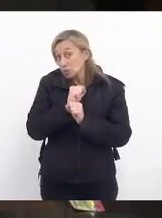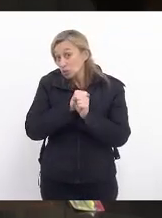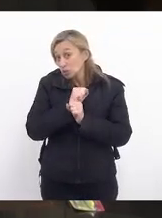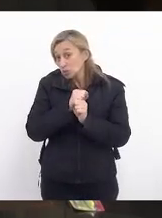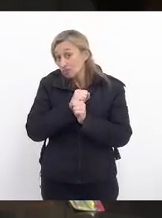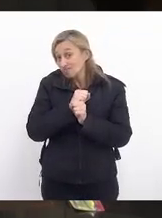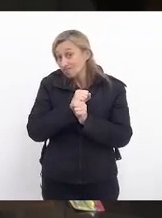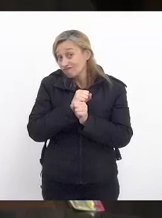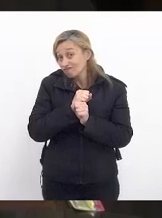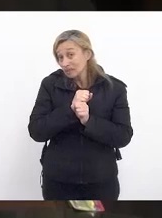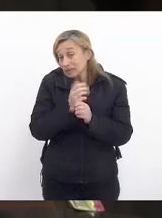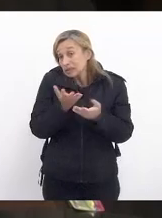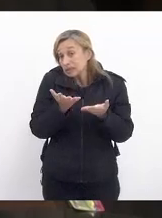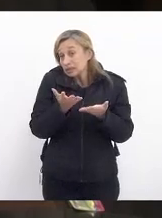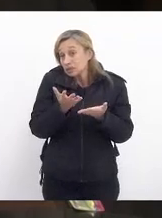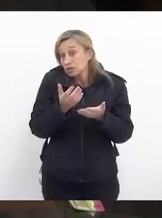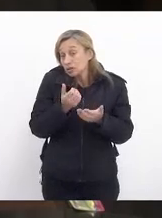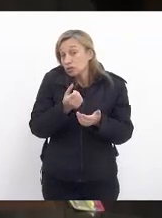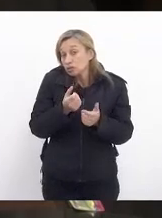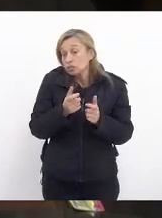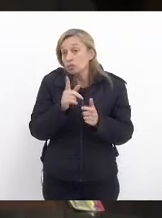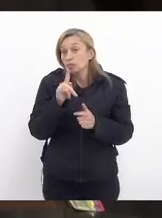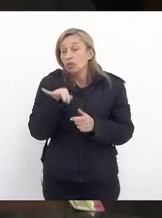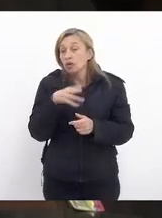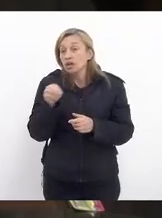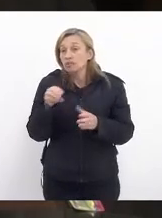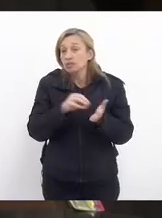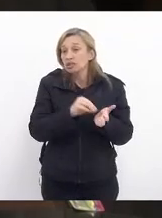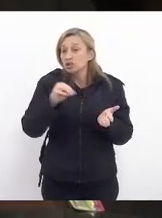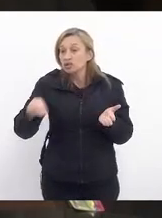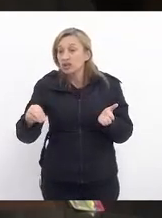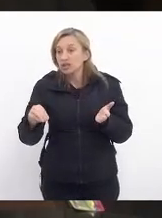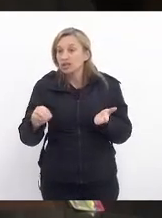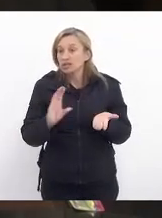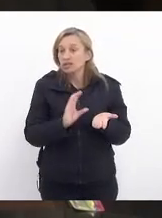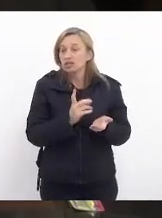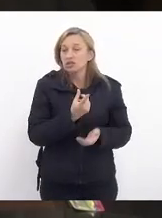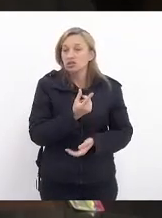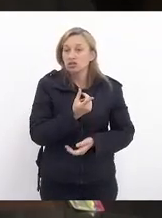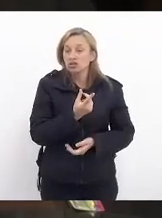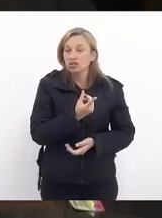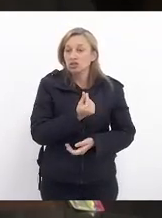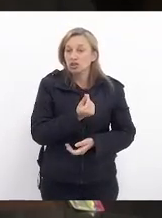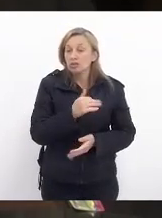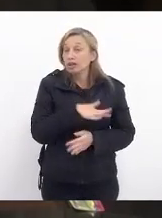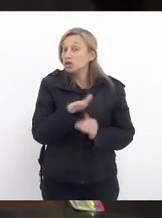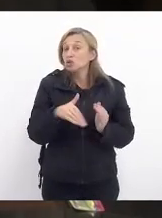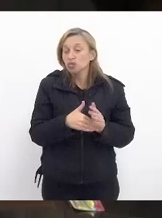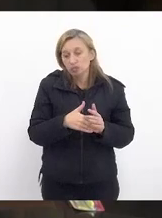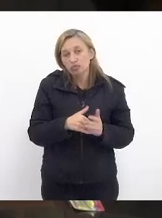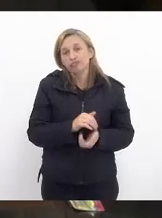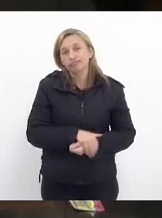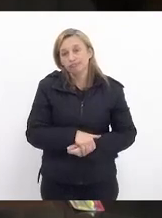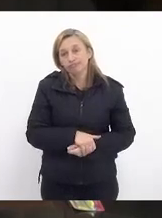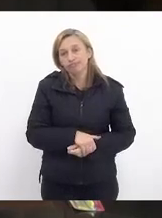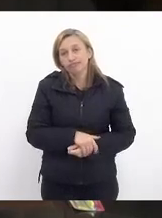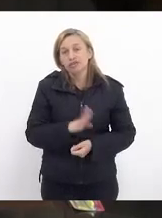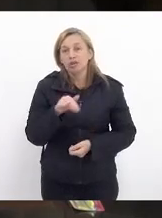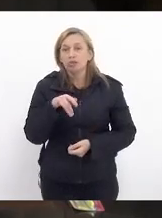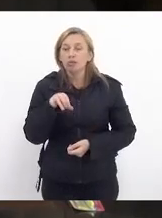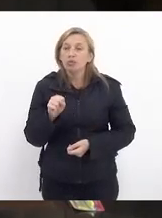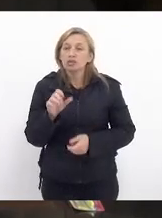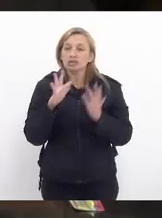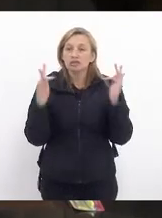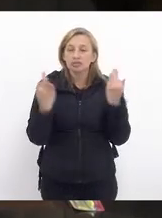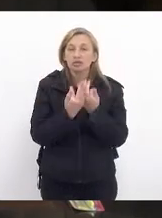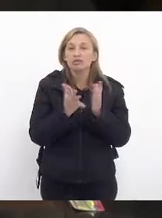foi o maior programa de transferência de renda de todo mundo o bolsa família